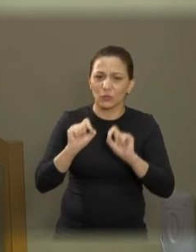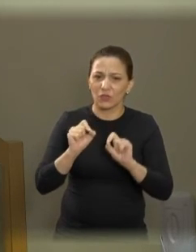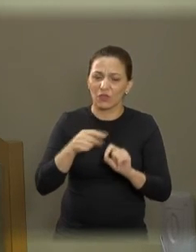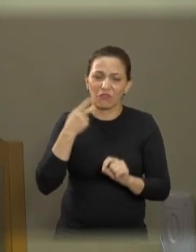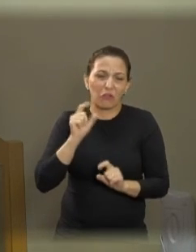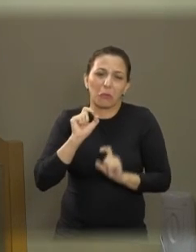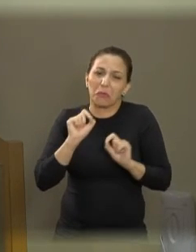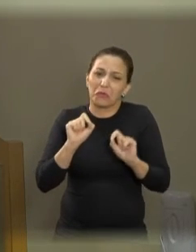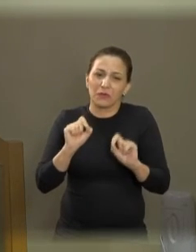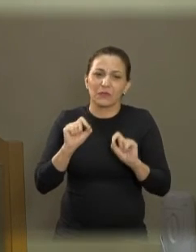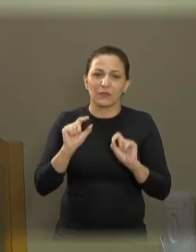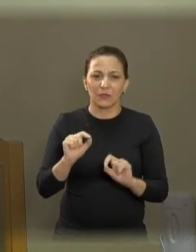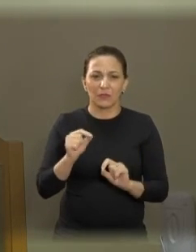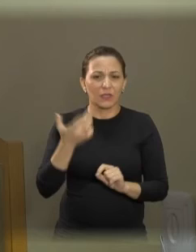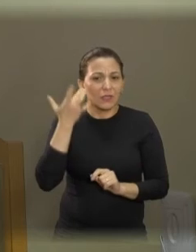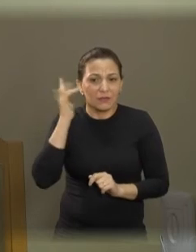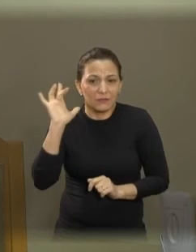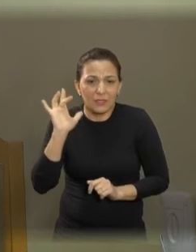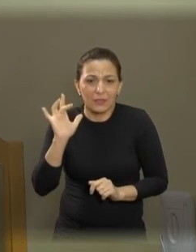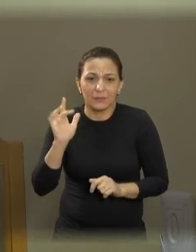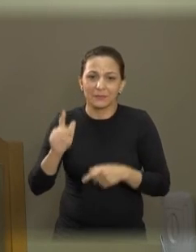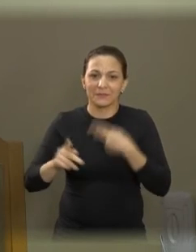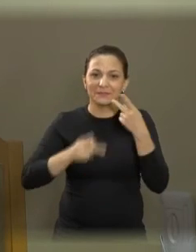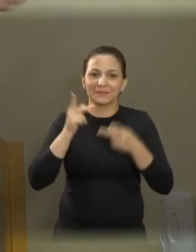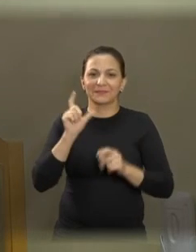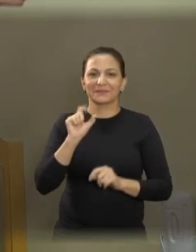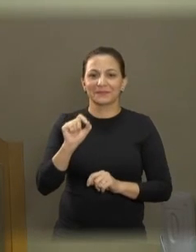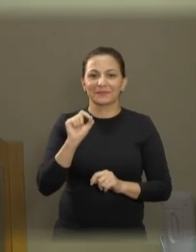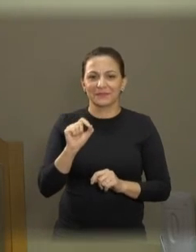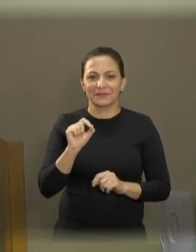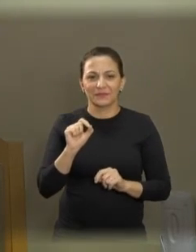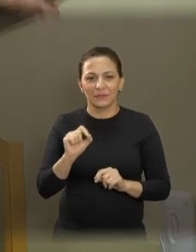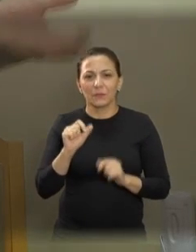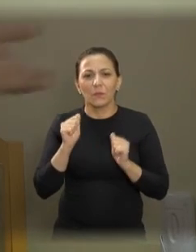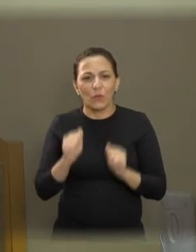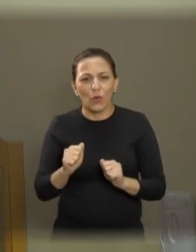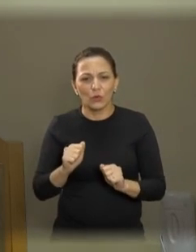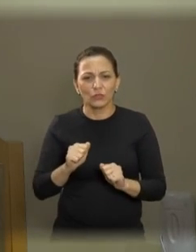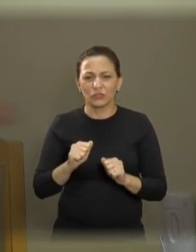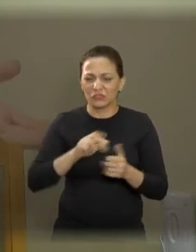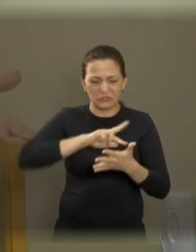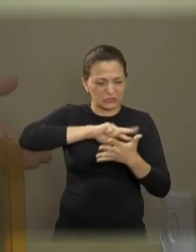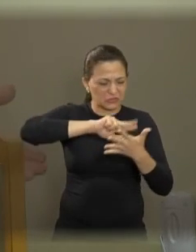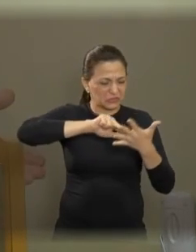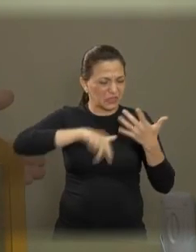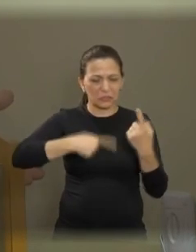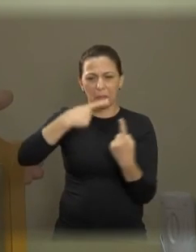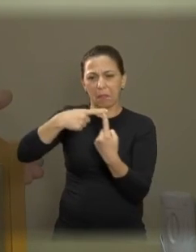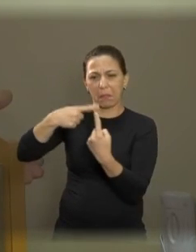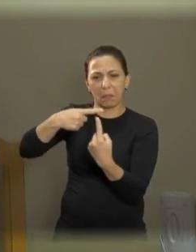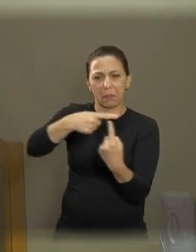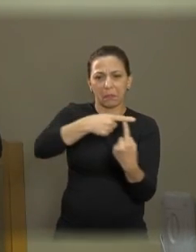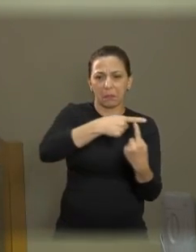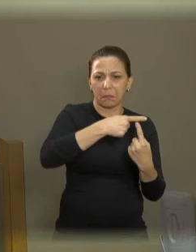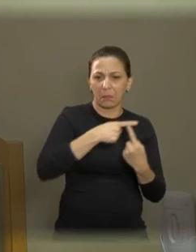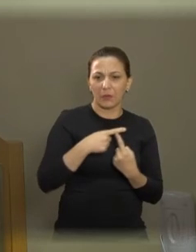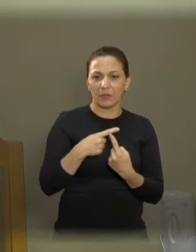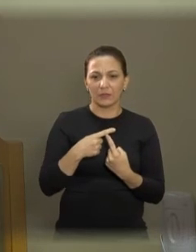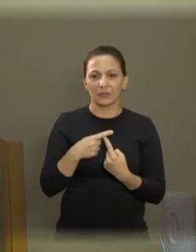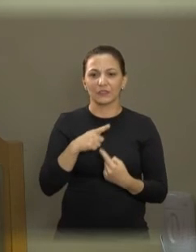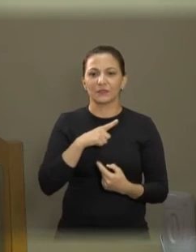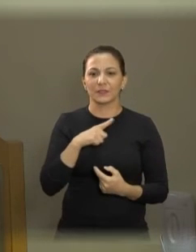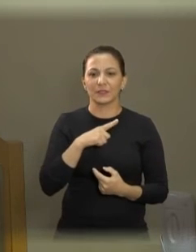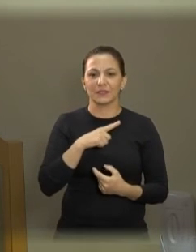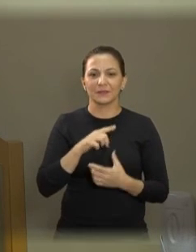sulfato. Primeiro, nem sabe o que está falando. Sulfato pode ser o sulfato de sódio, tem um monte de sulfato. Ela está falando do